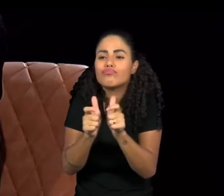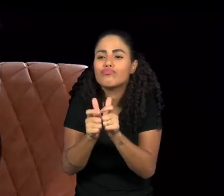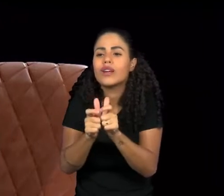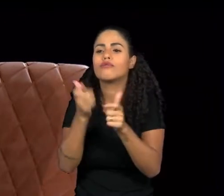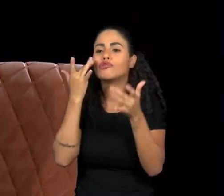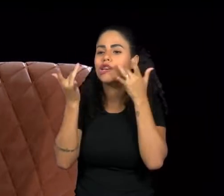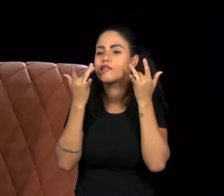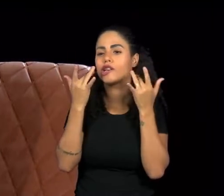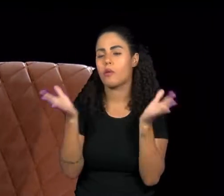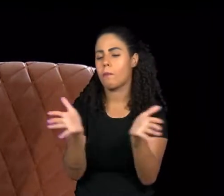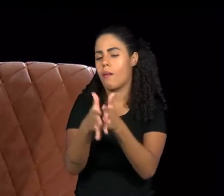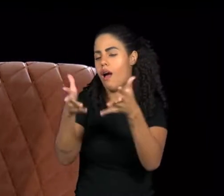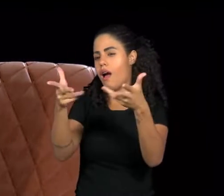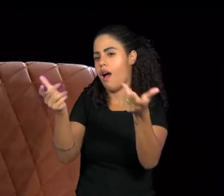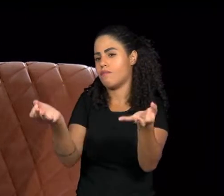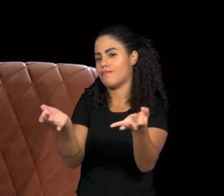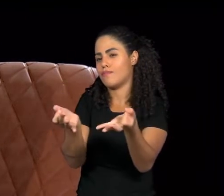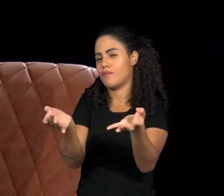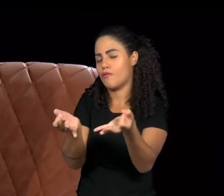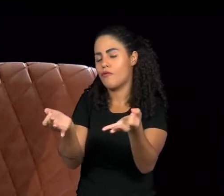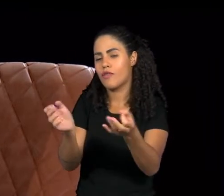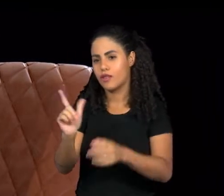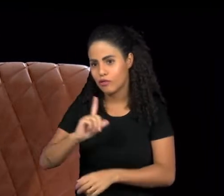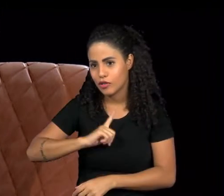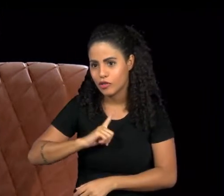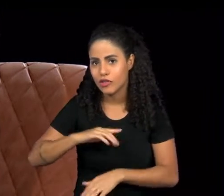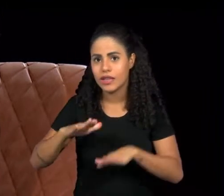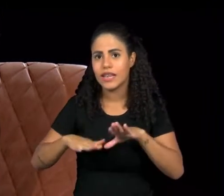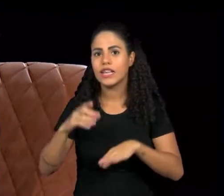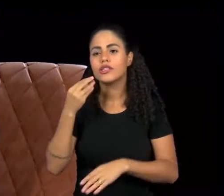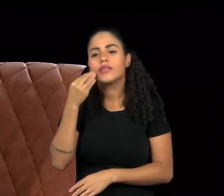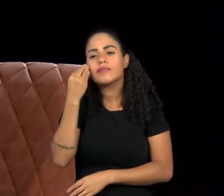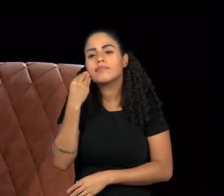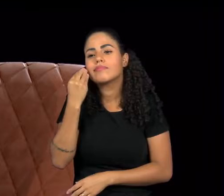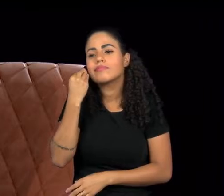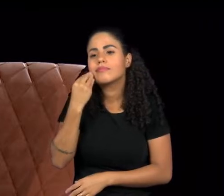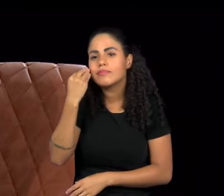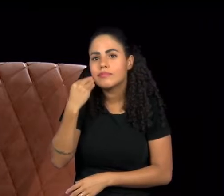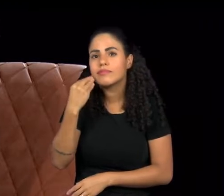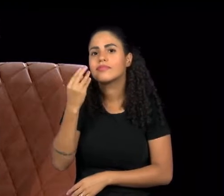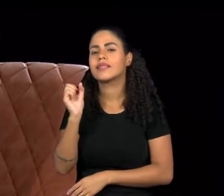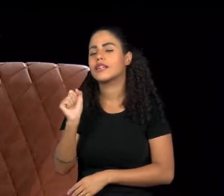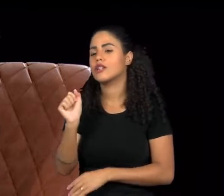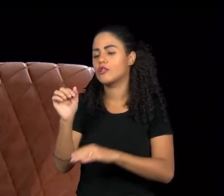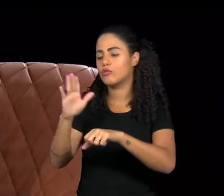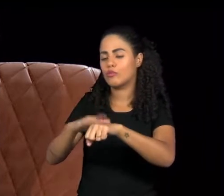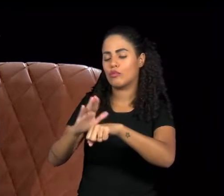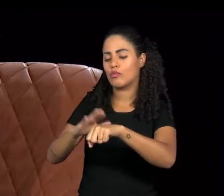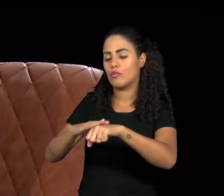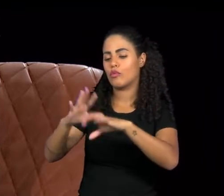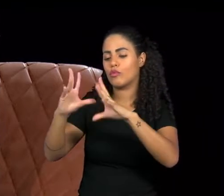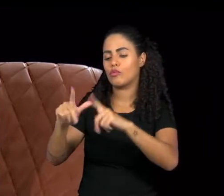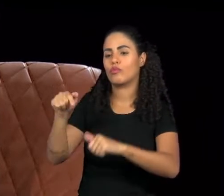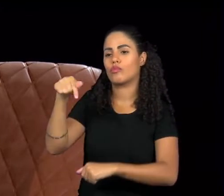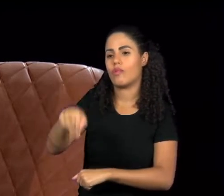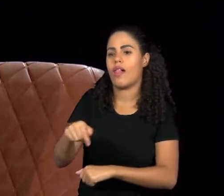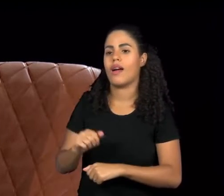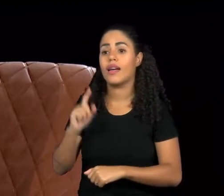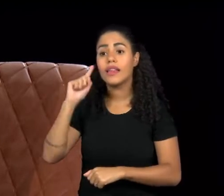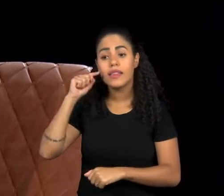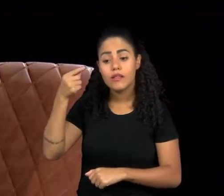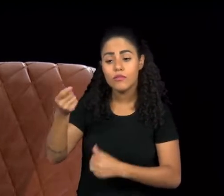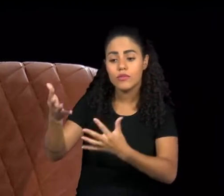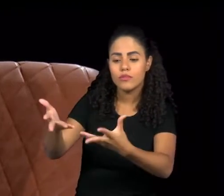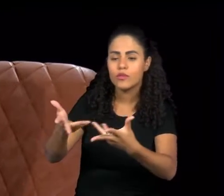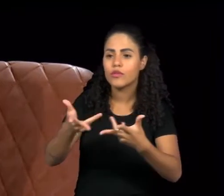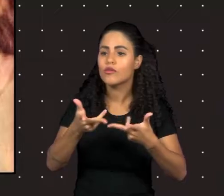uma gracinha de teatro, e a gente experimentava tudo lá, fizemos lá. E depois ele me convidou para fazer